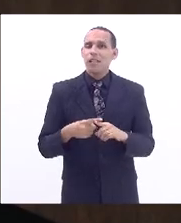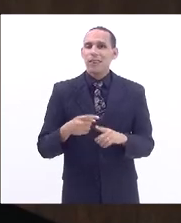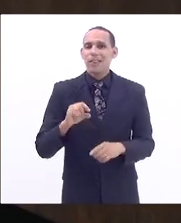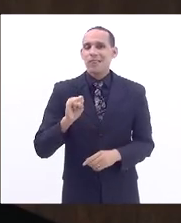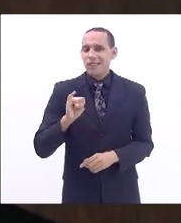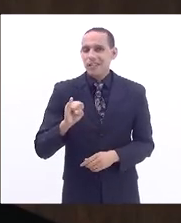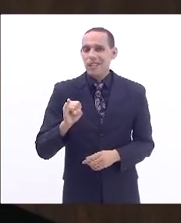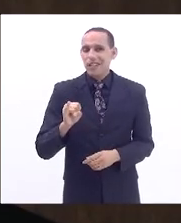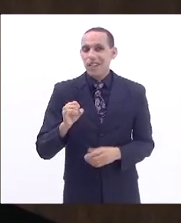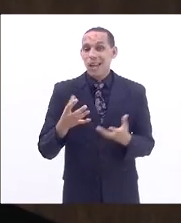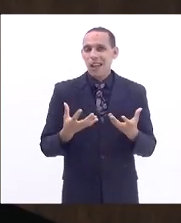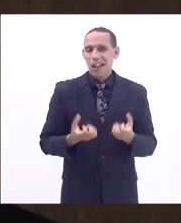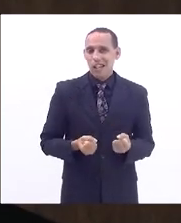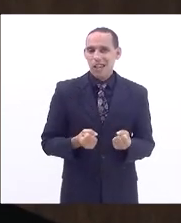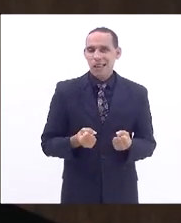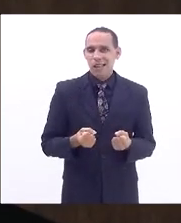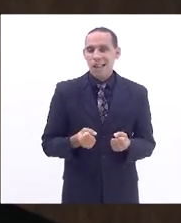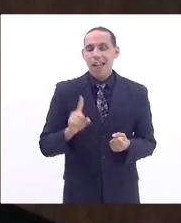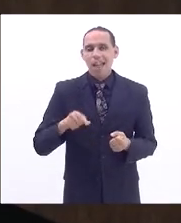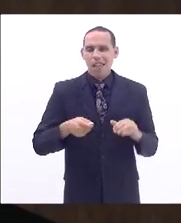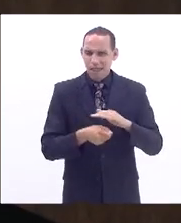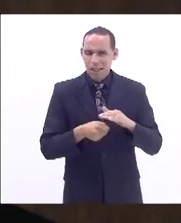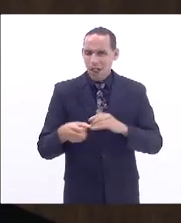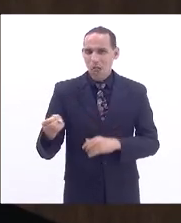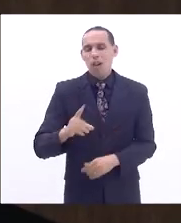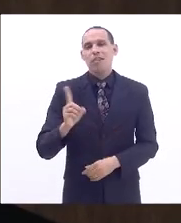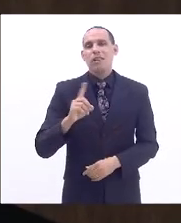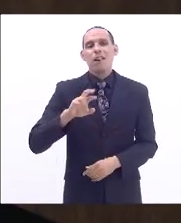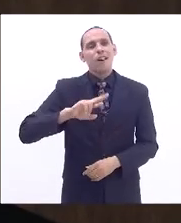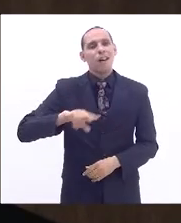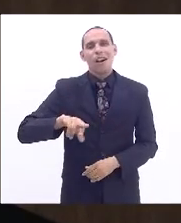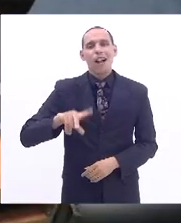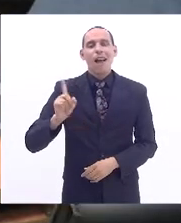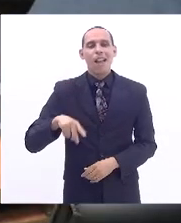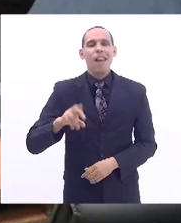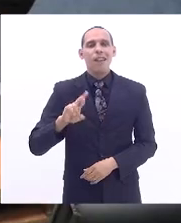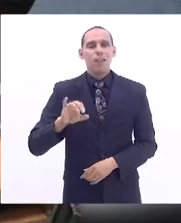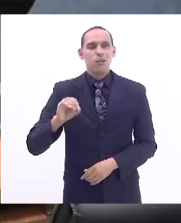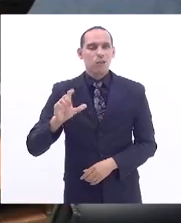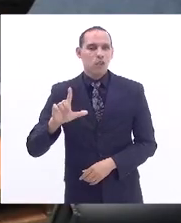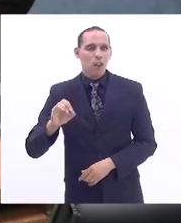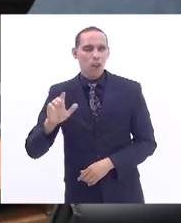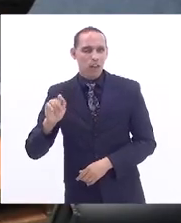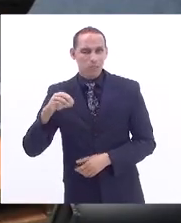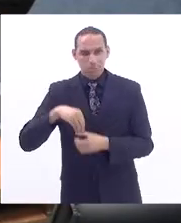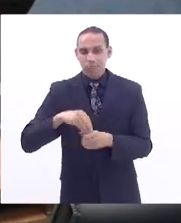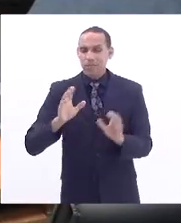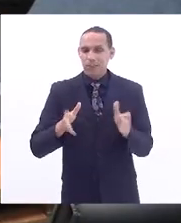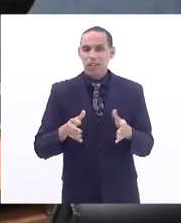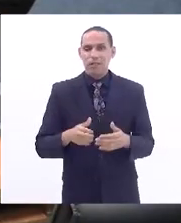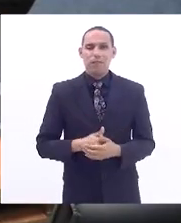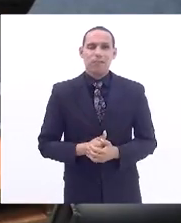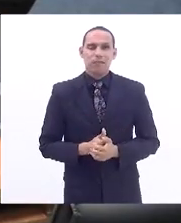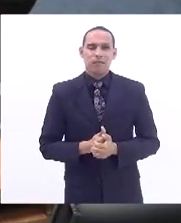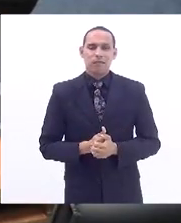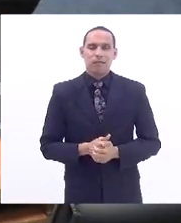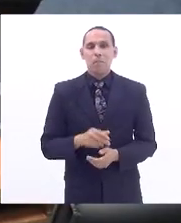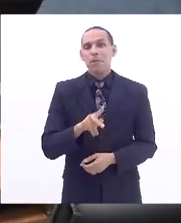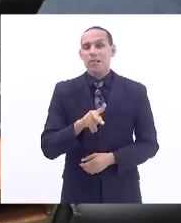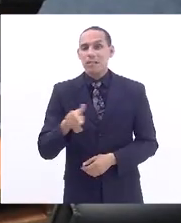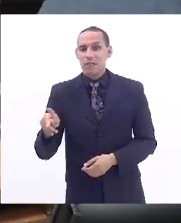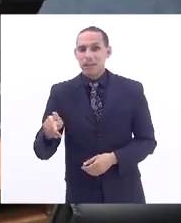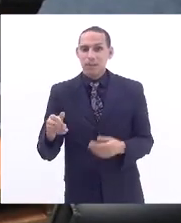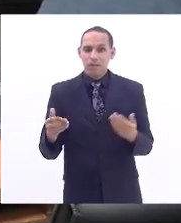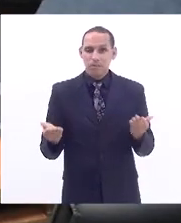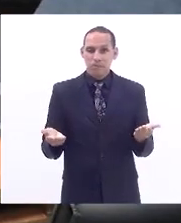adesão não é investimento novo é quem já tá no relógio exatamente a o seu presidente